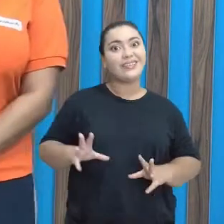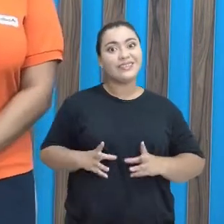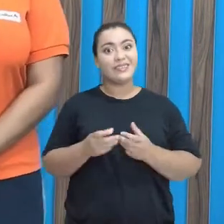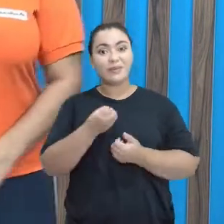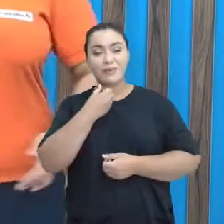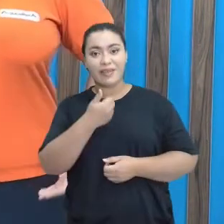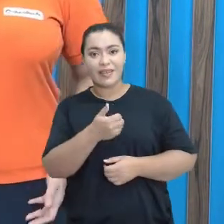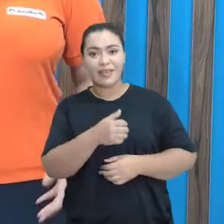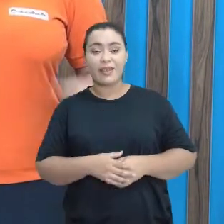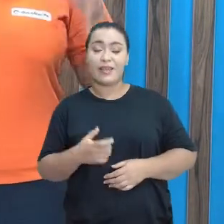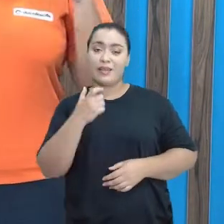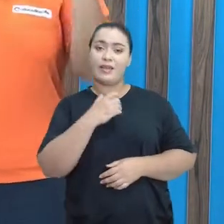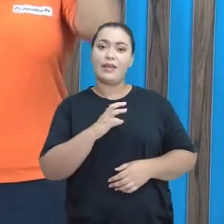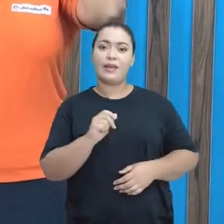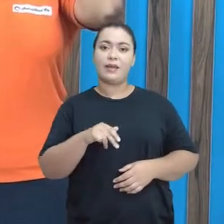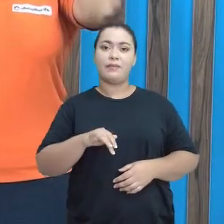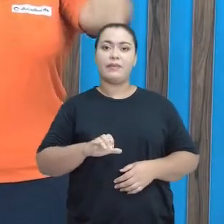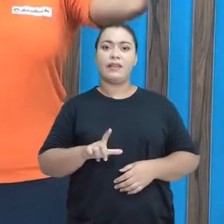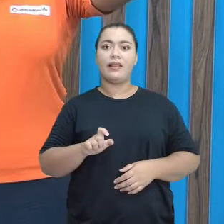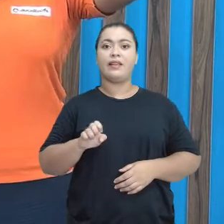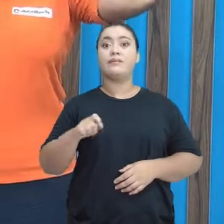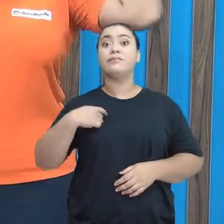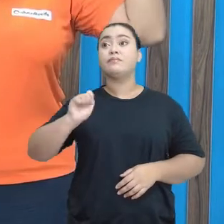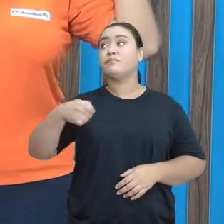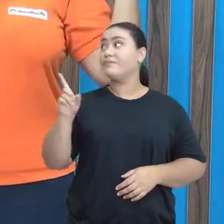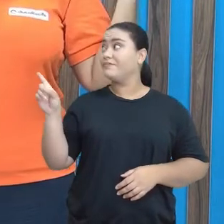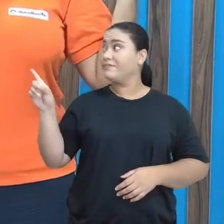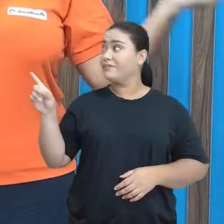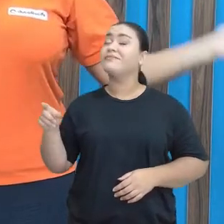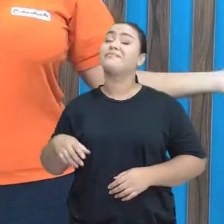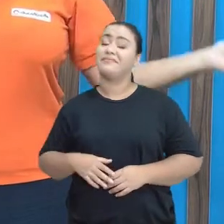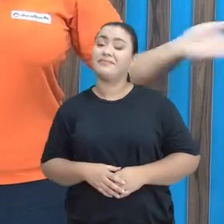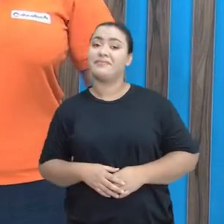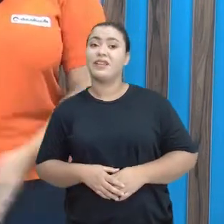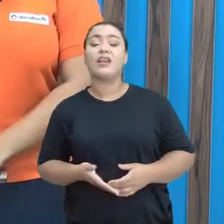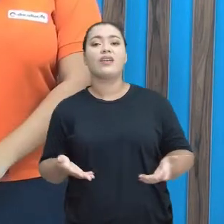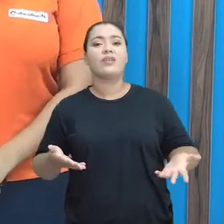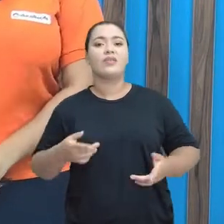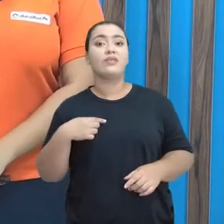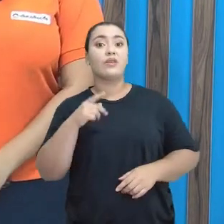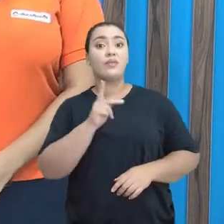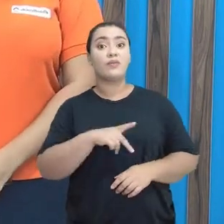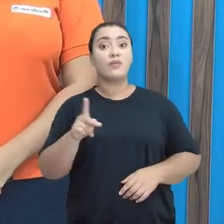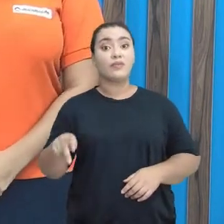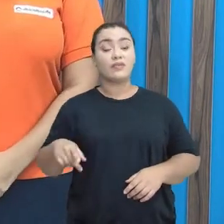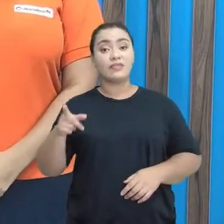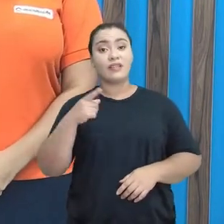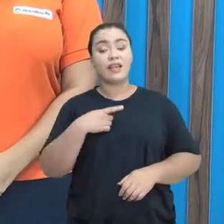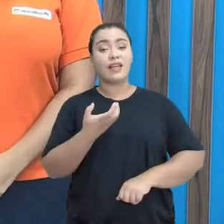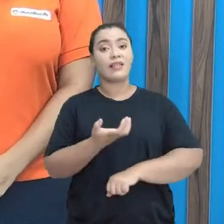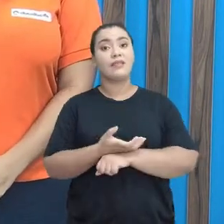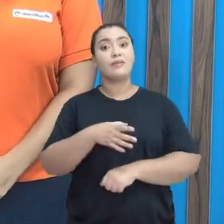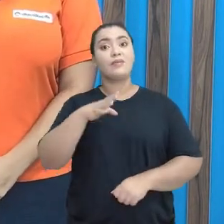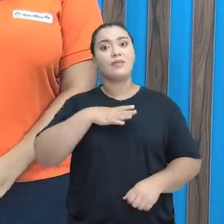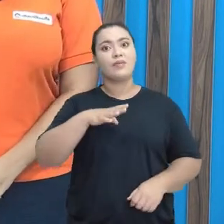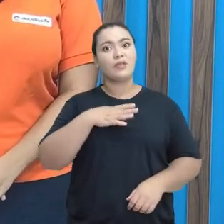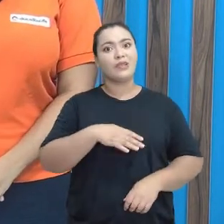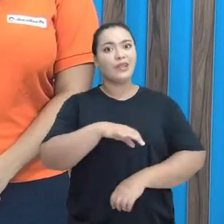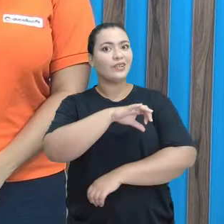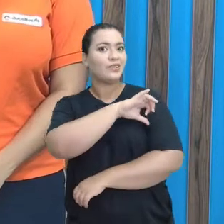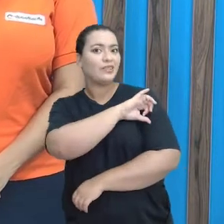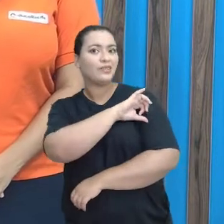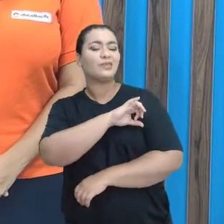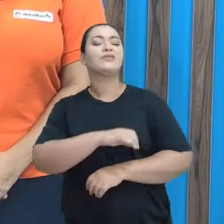tudo bem? Eu sou Camille Borba e este é o meu sinal. E hoje eu serei a professora de língua portuguesa de vocês do 9º